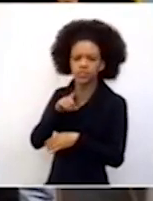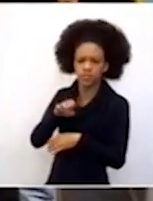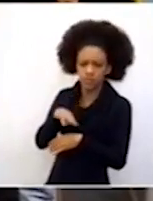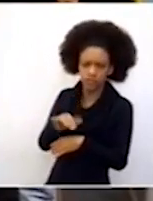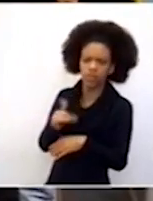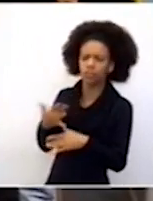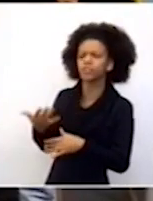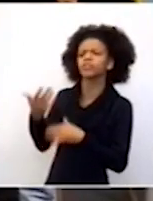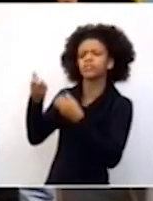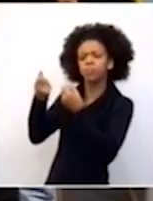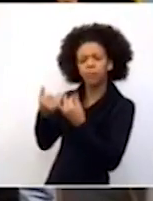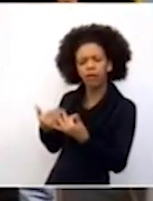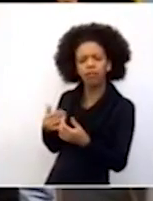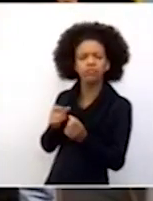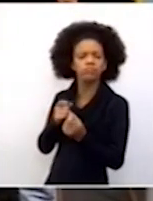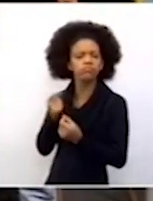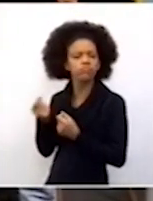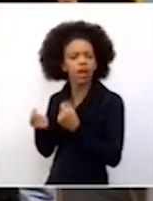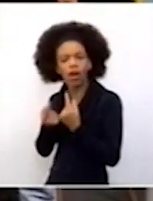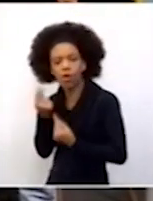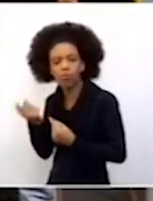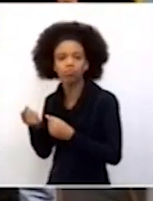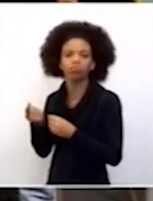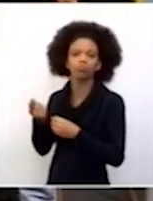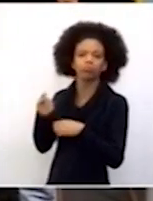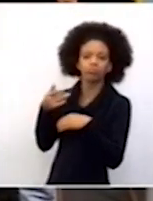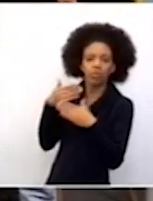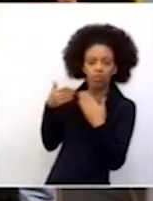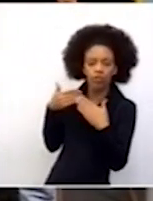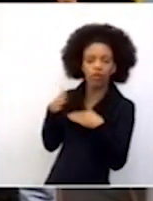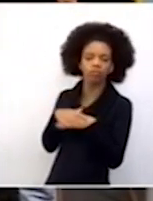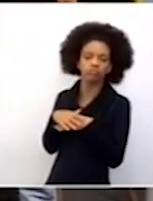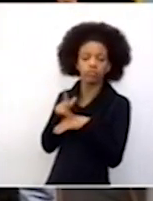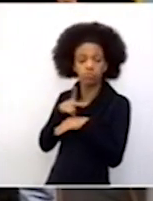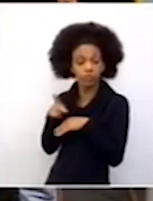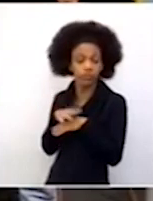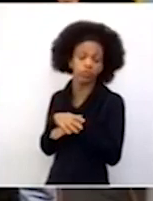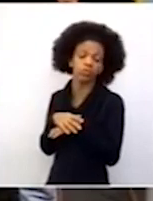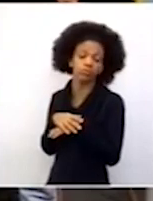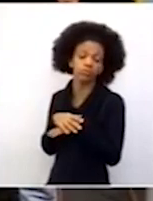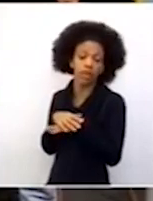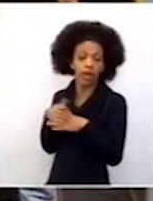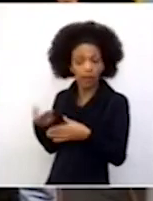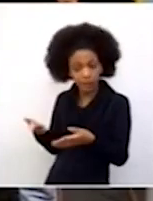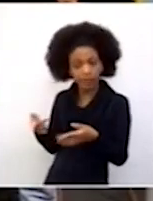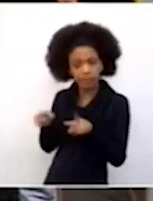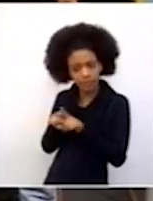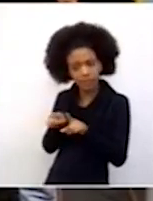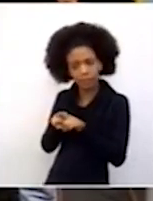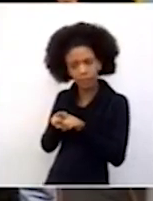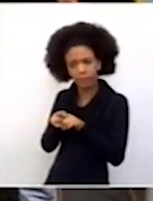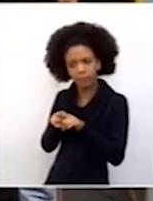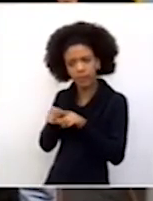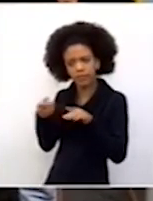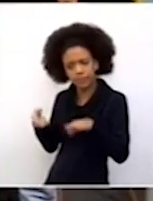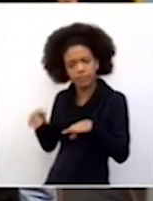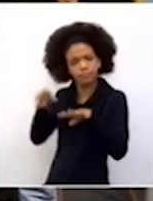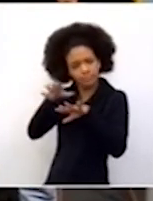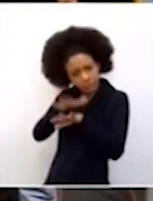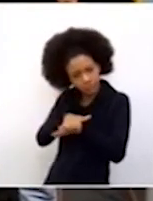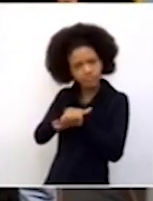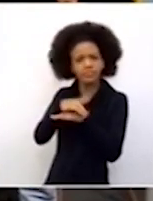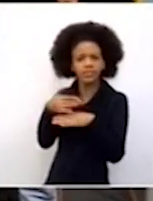alguns comentários dos nossos professores ou professoras, né, e assim relatasse para nós, e aí fomentarmos algumas ações